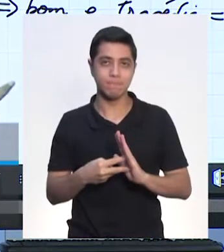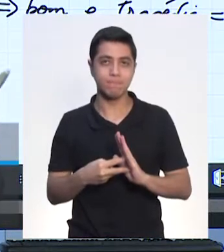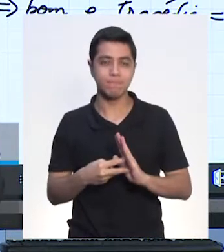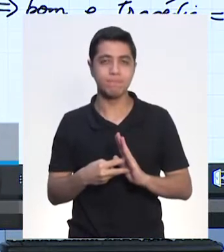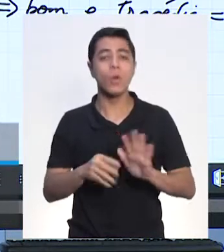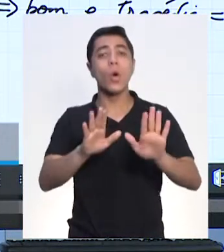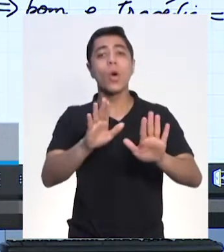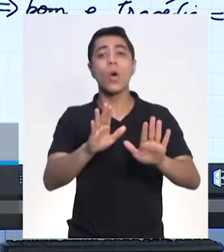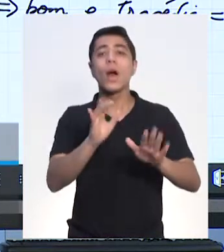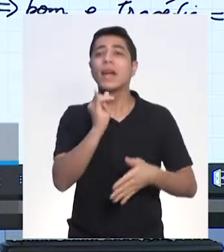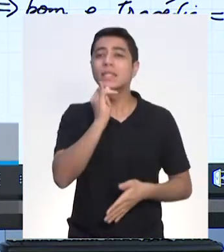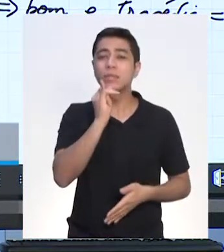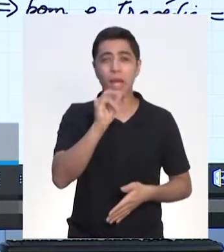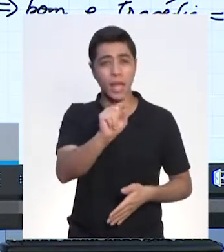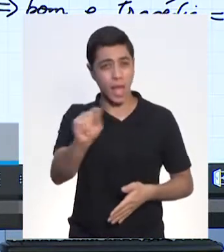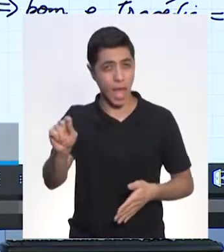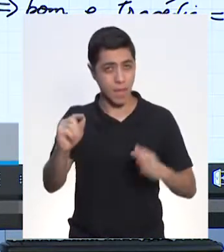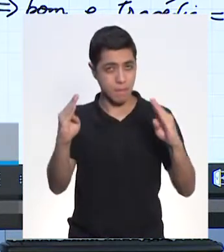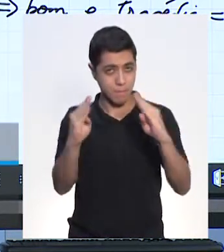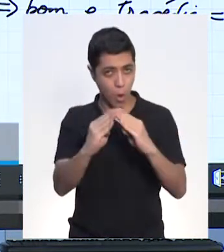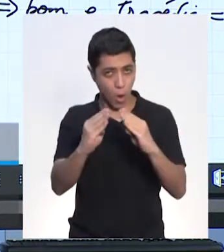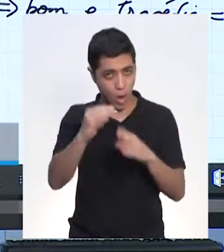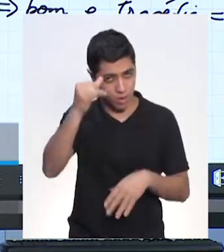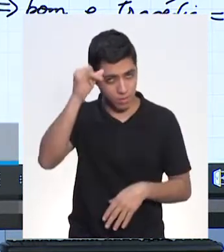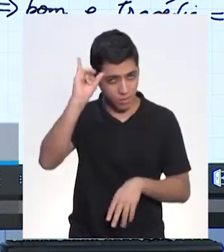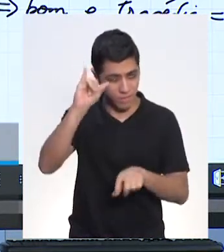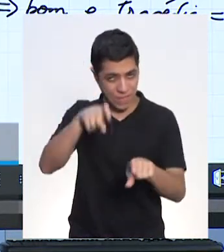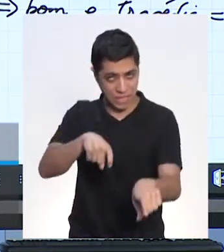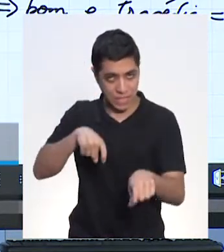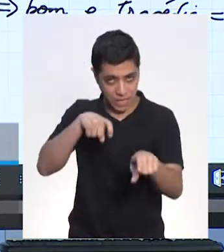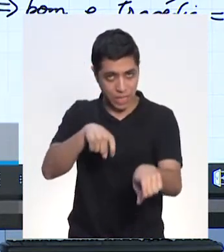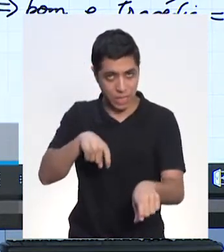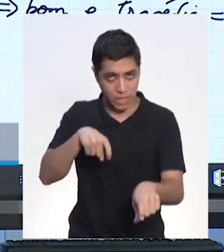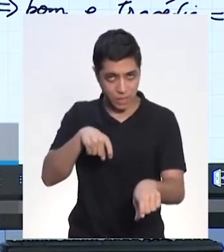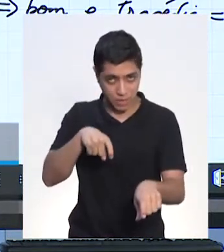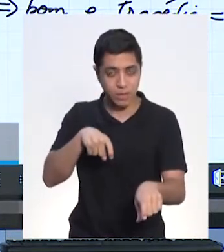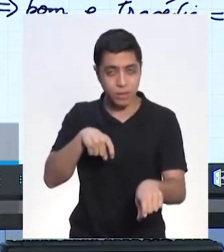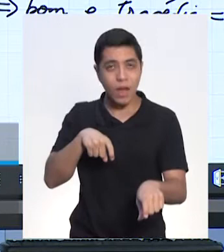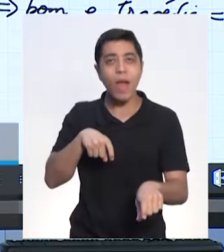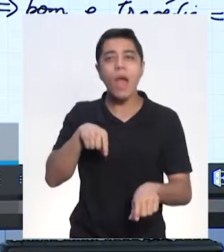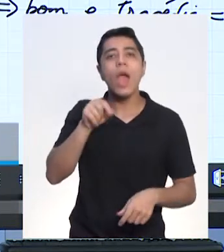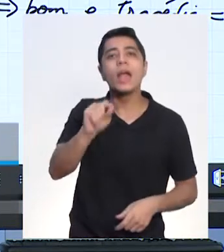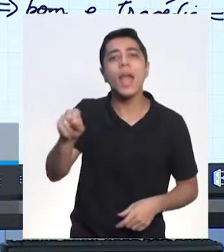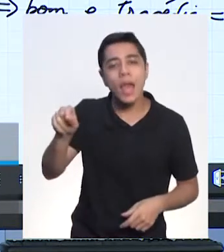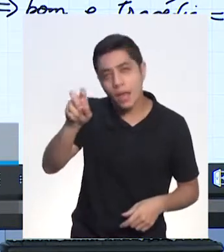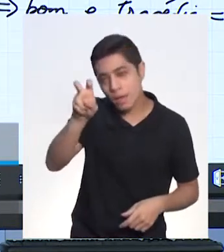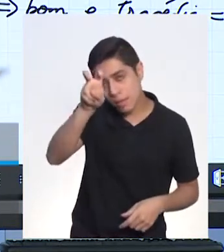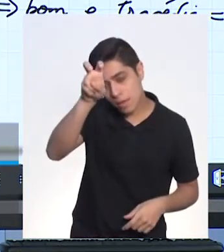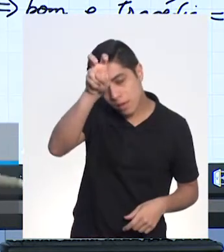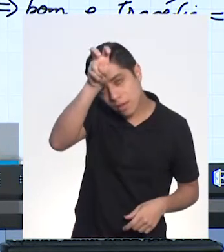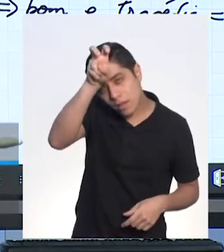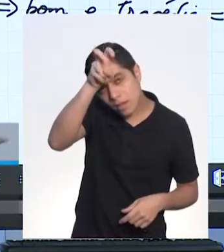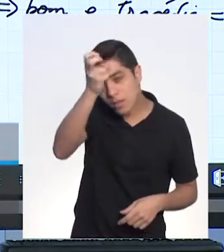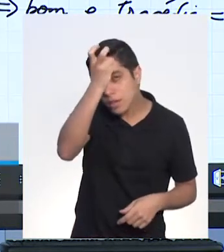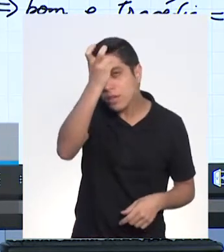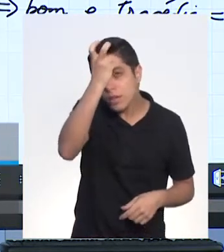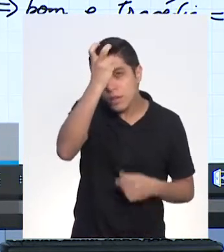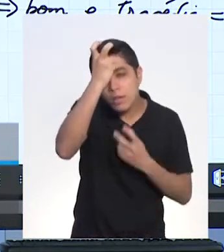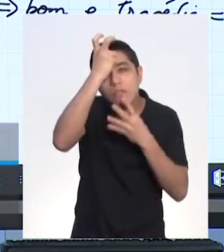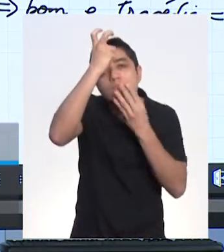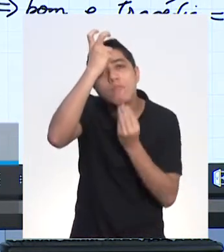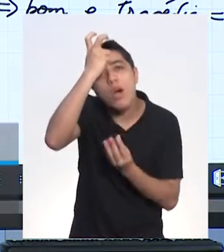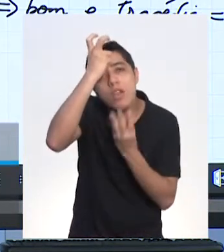de morrer, acho que eles pressentem que vão morrer, que vão ser imolados, né, que vão ser consumidos dali a pouco.